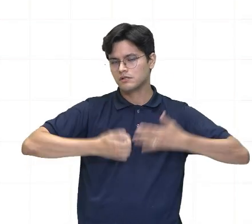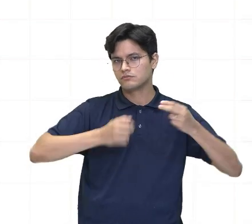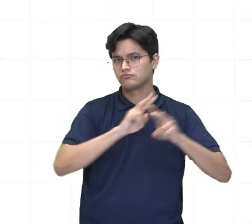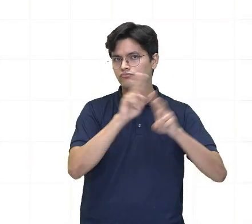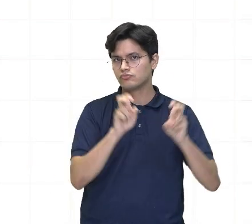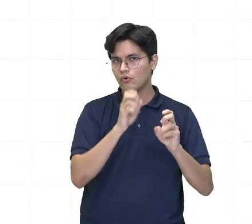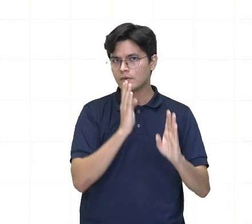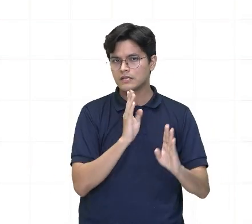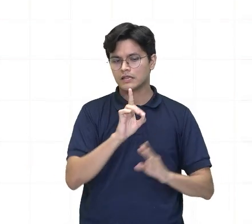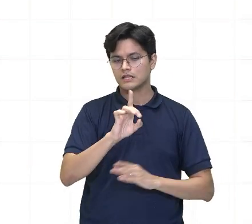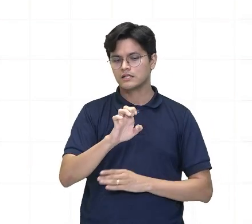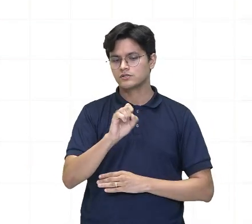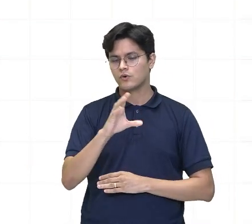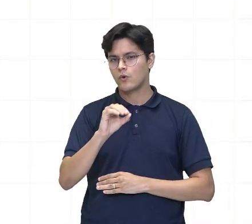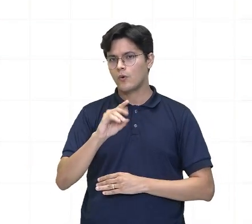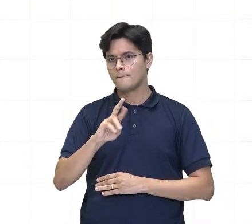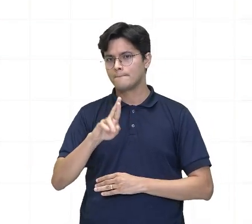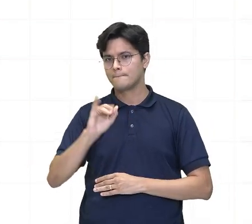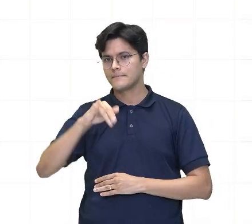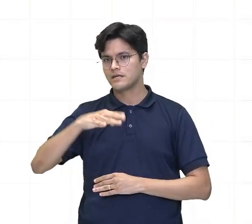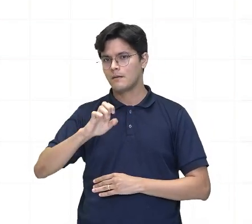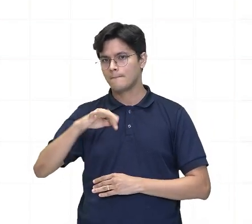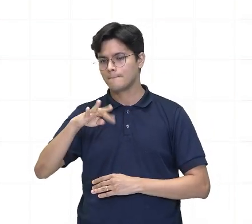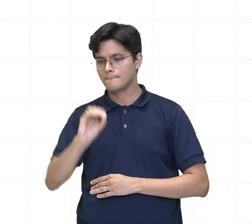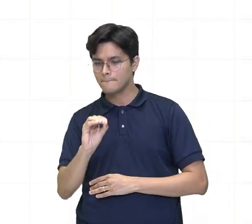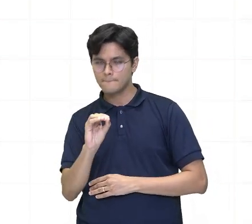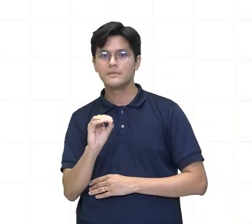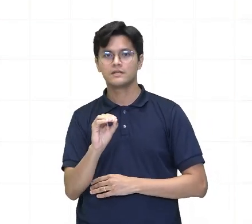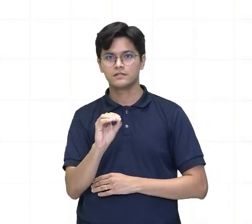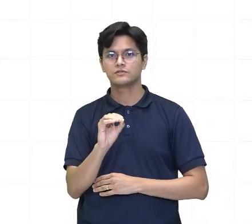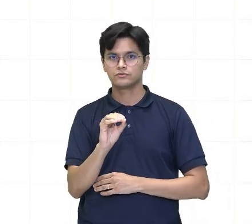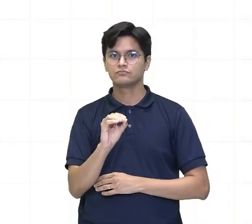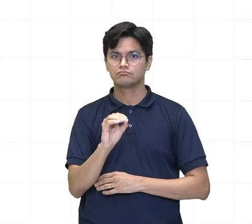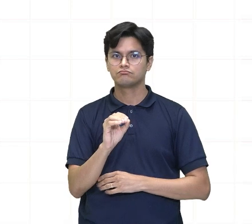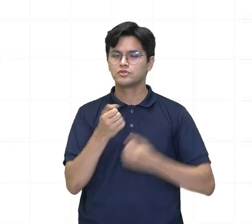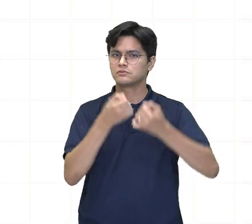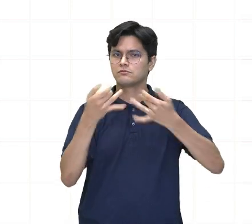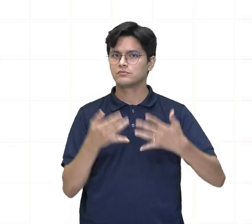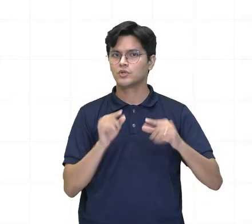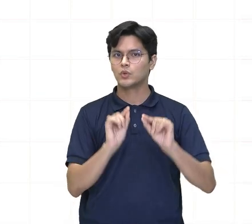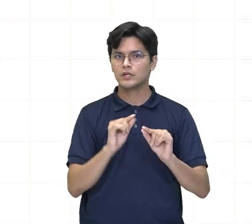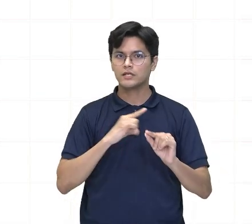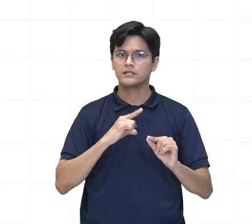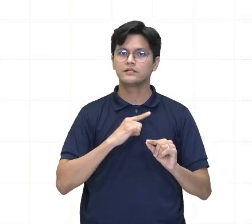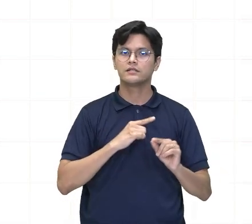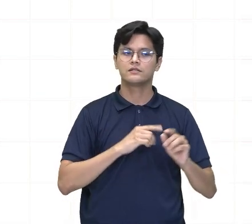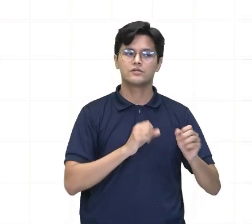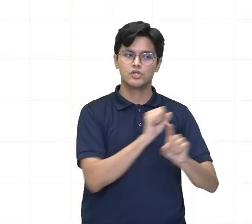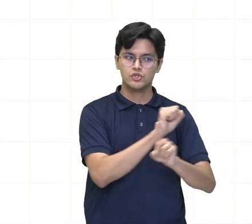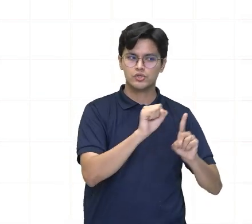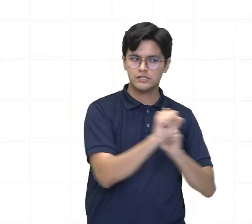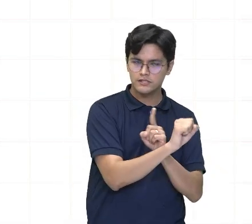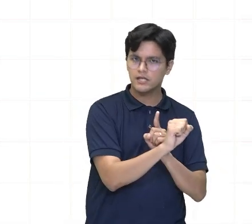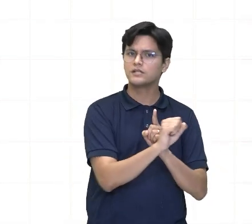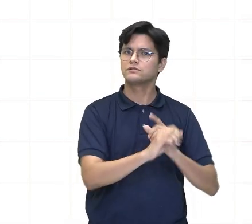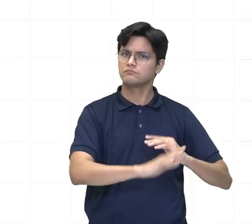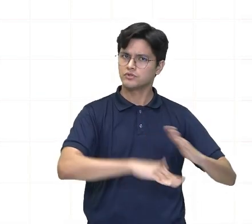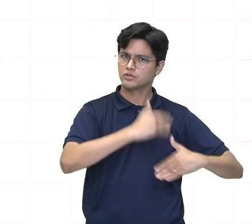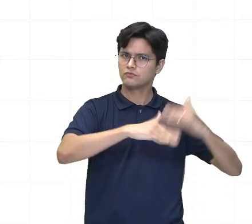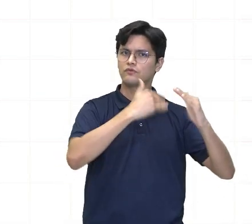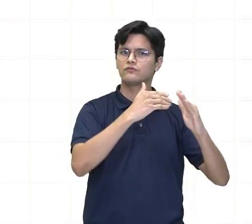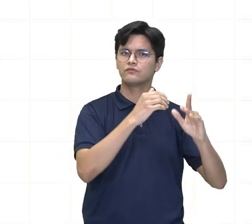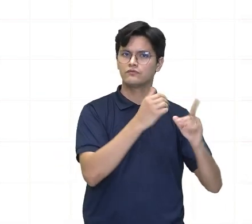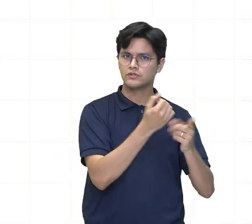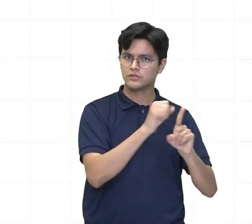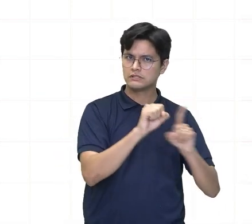gente observar e conhecer que haviam ali sociedades bem desenvolvidas, sociedades que tinham sua estrutura